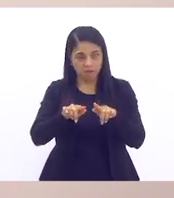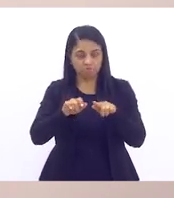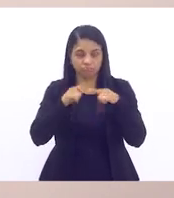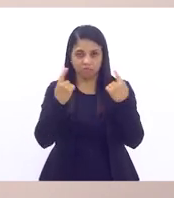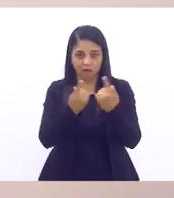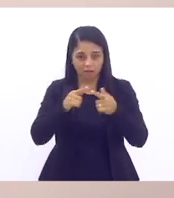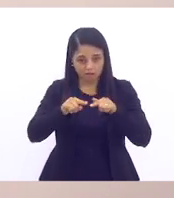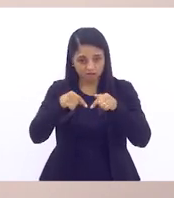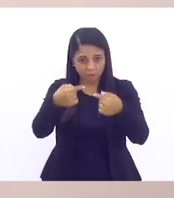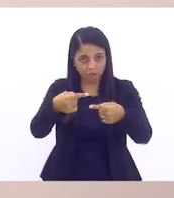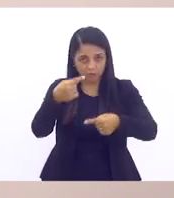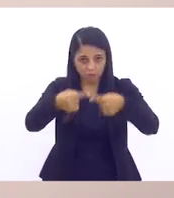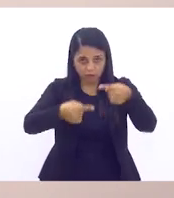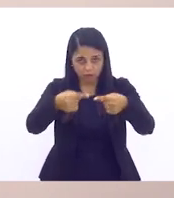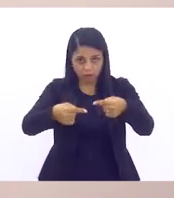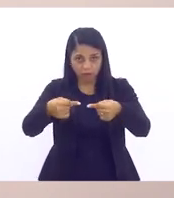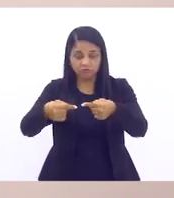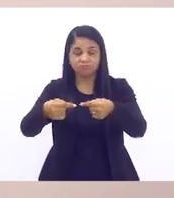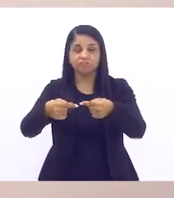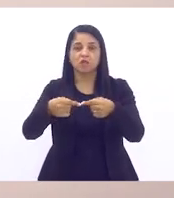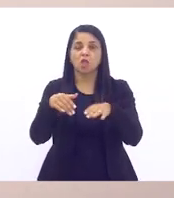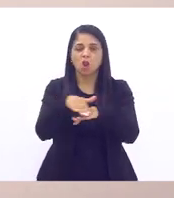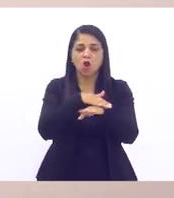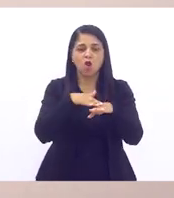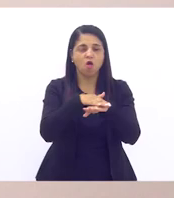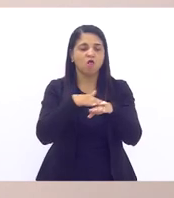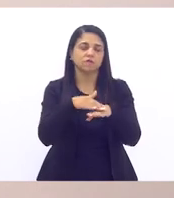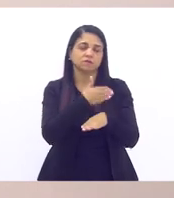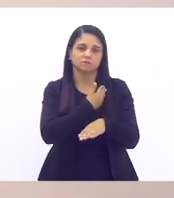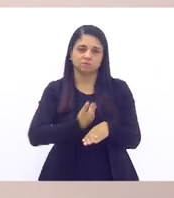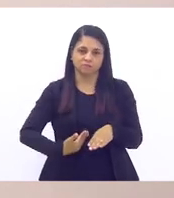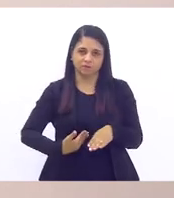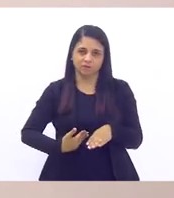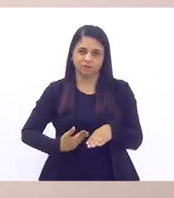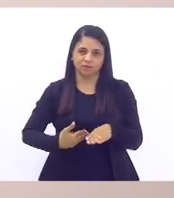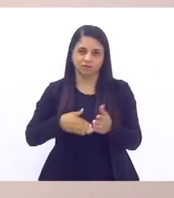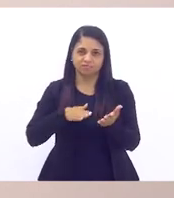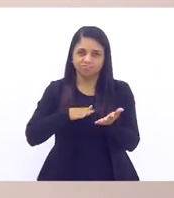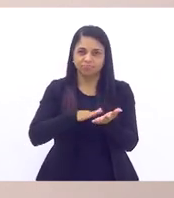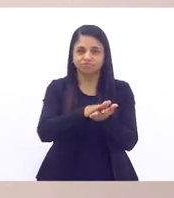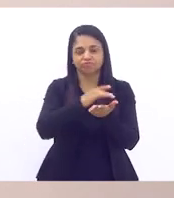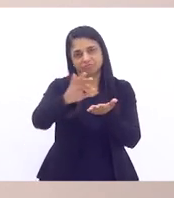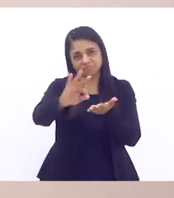esse compromisso em conversar com o governador para pedir a sanção dele mais rápido possível obrigado